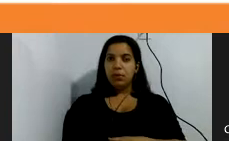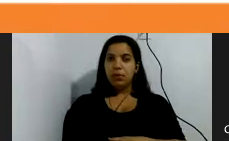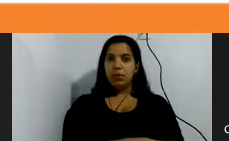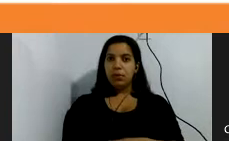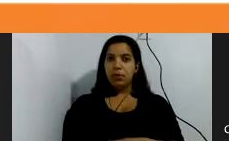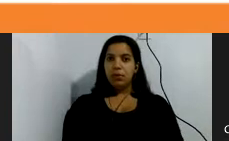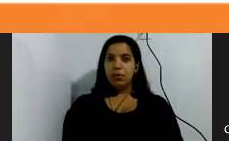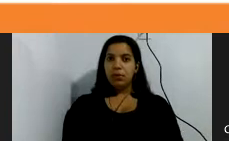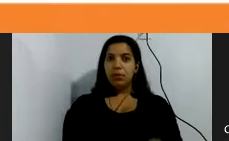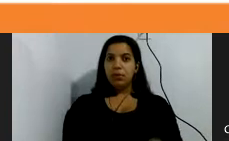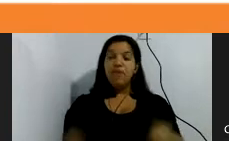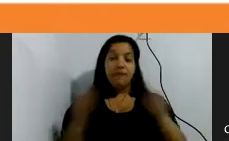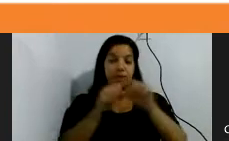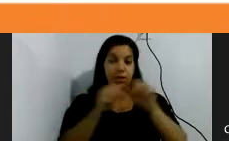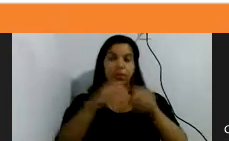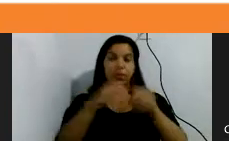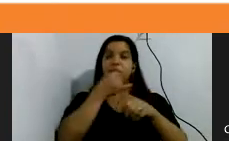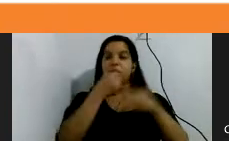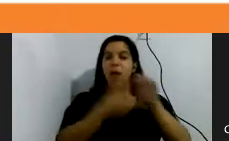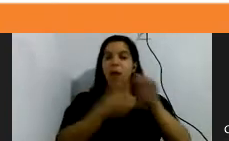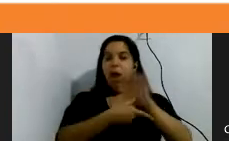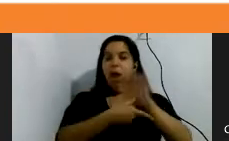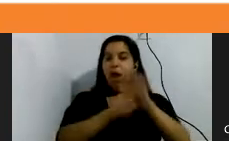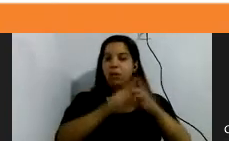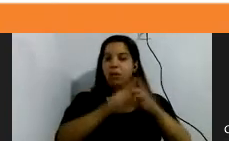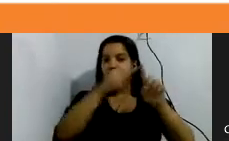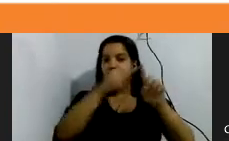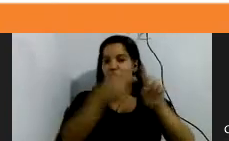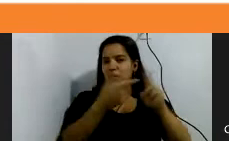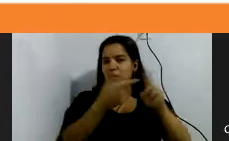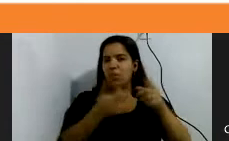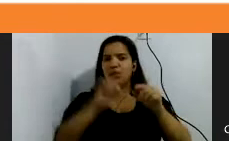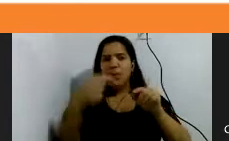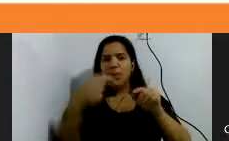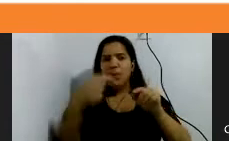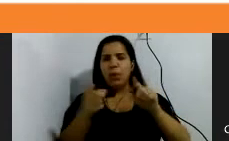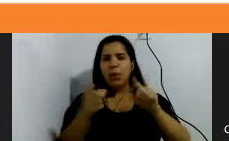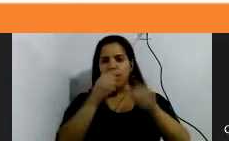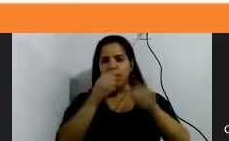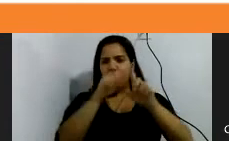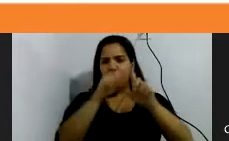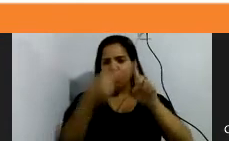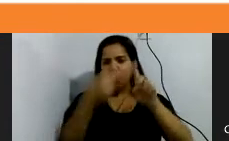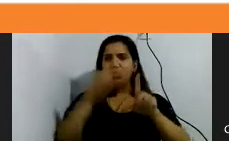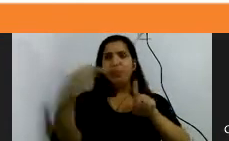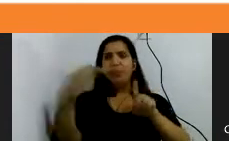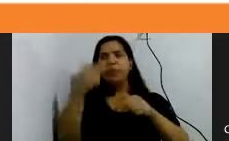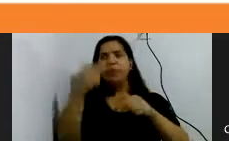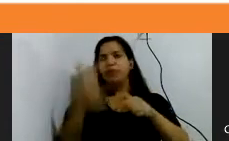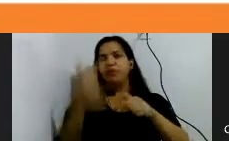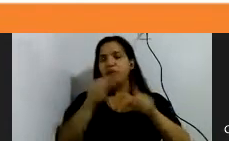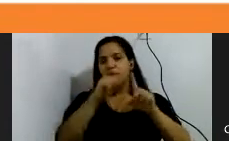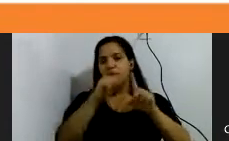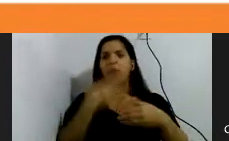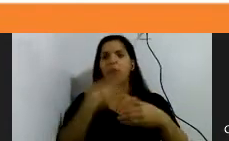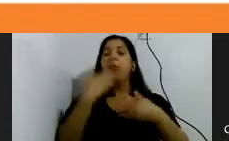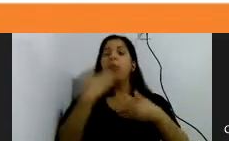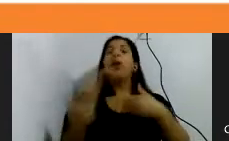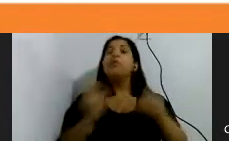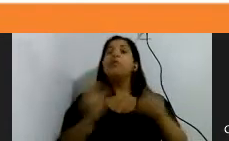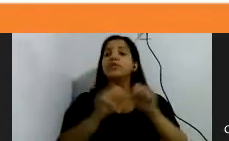Ela vai fazer antes da primeira gestação, depois da primeira gestação, depois da segunda